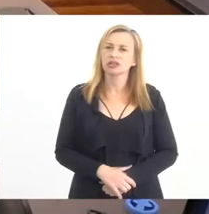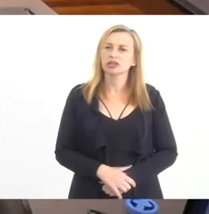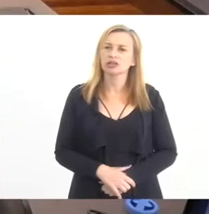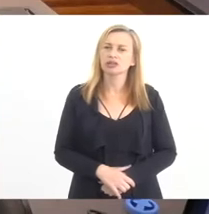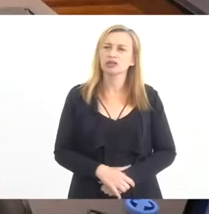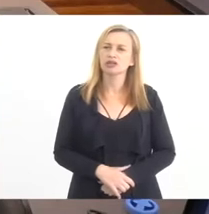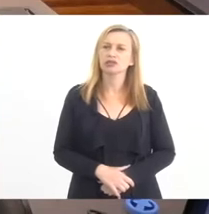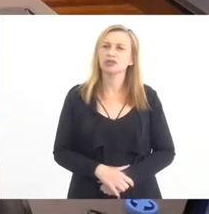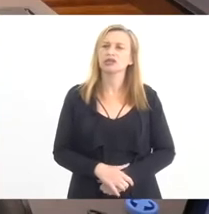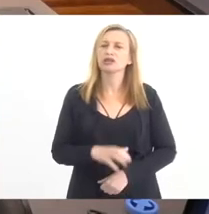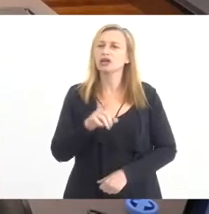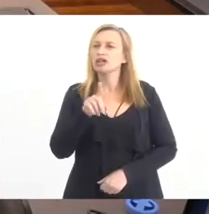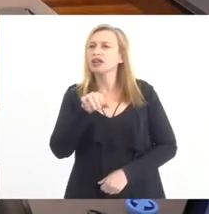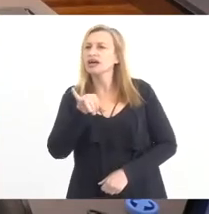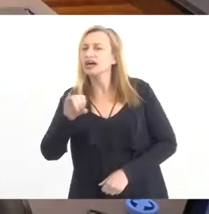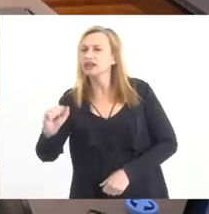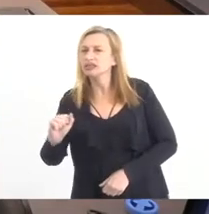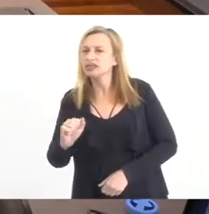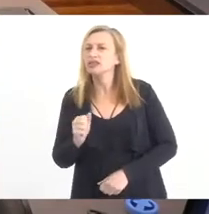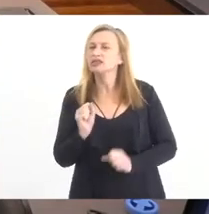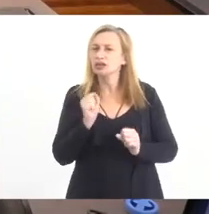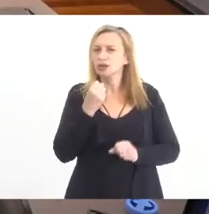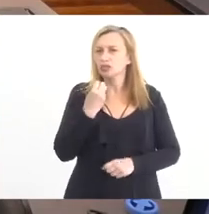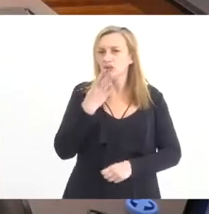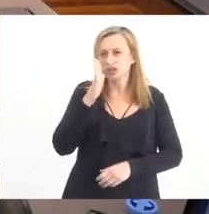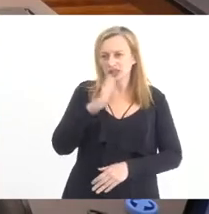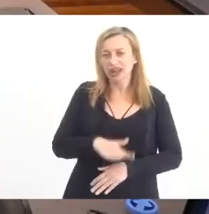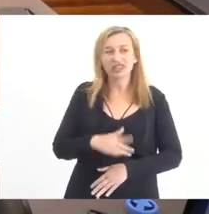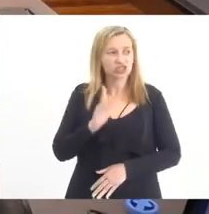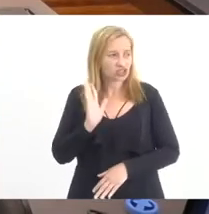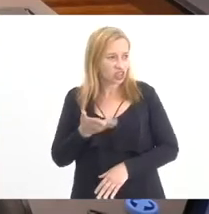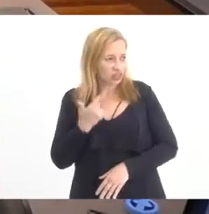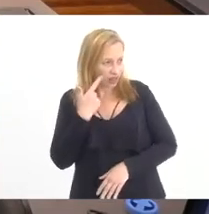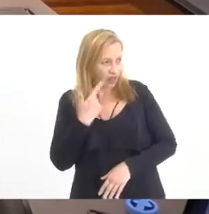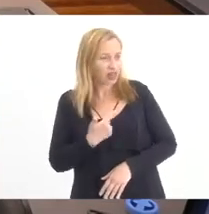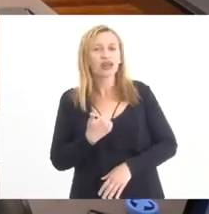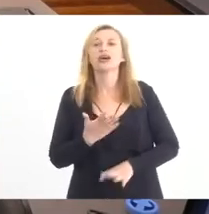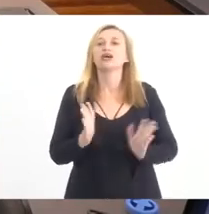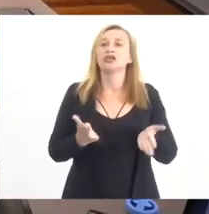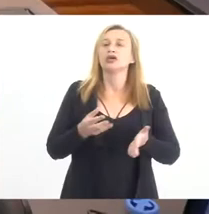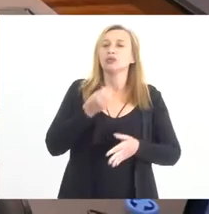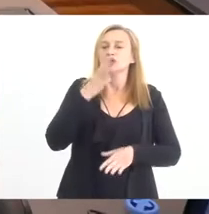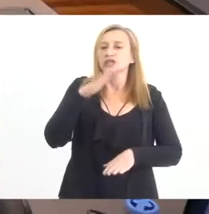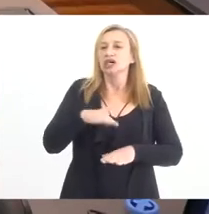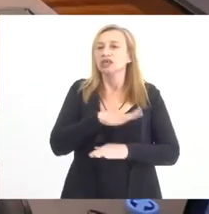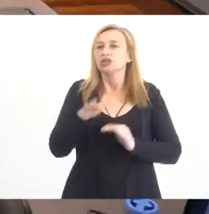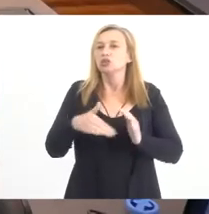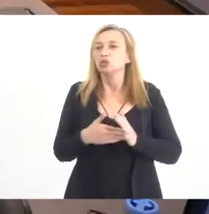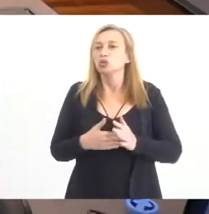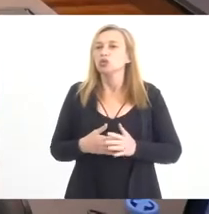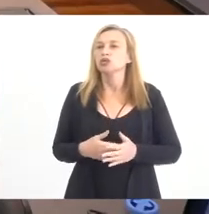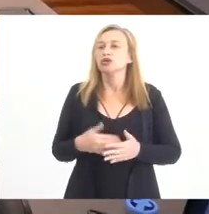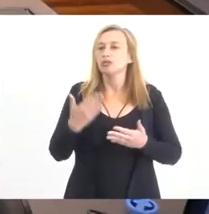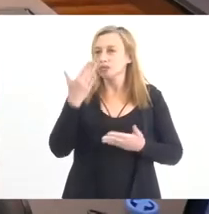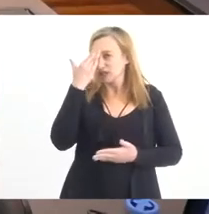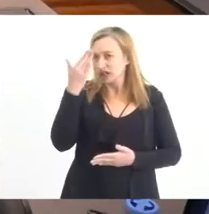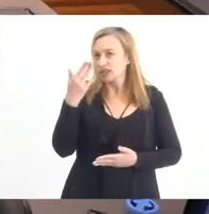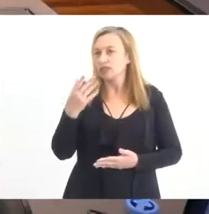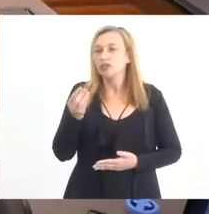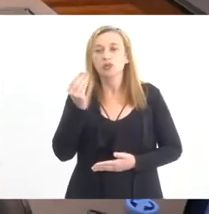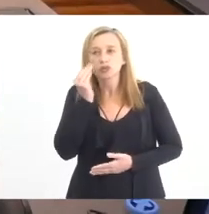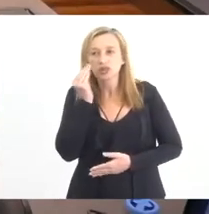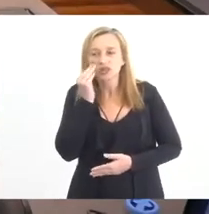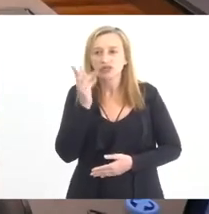Que a máscara cai. Por favor, Cássio, pode continuar. Boa tarde já, né? Boa tarde a todos. Muito obrigada aqui pelo espaço,